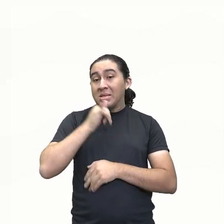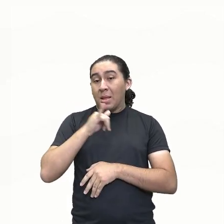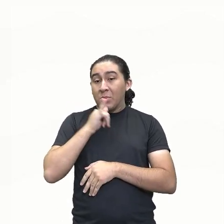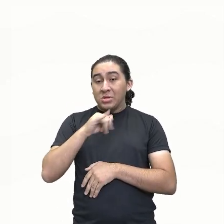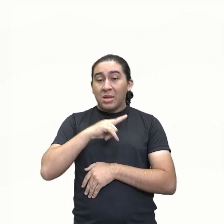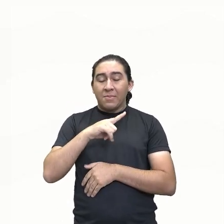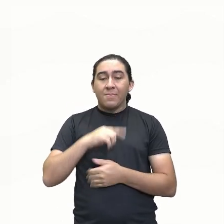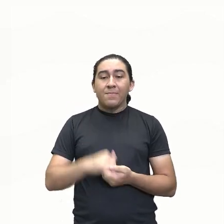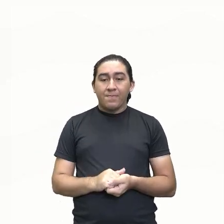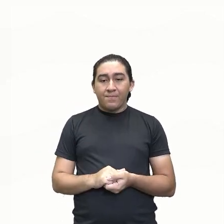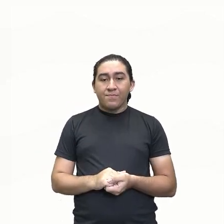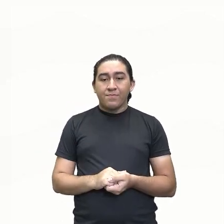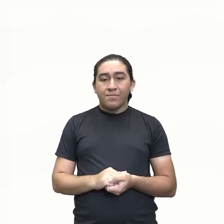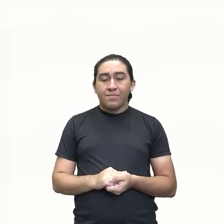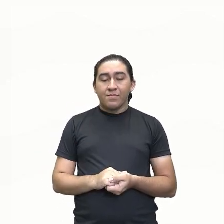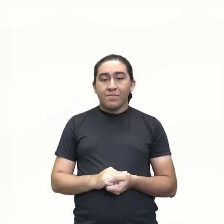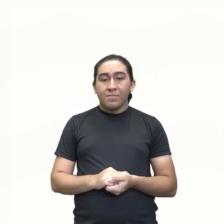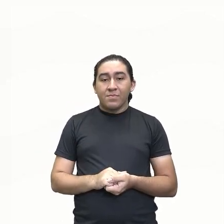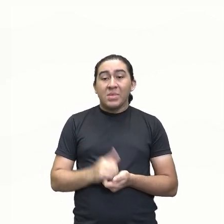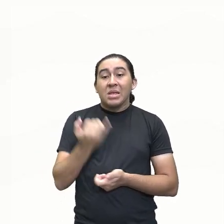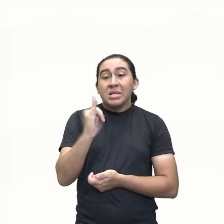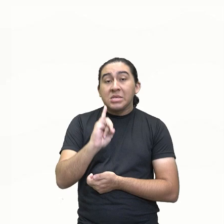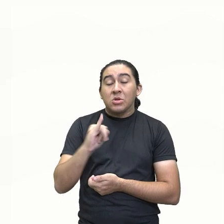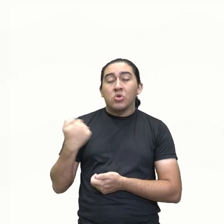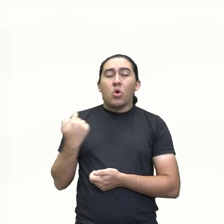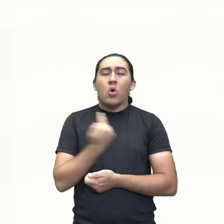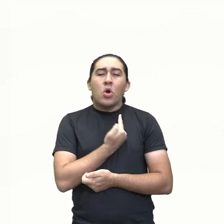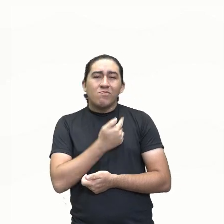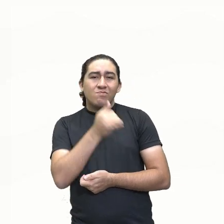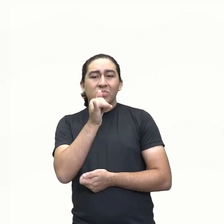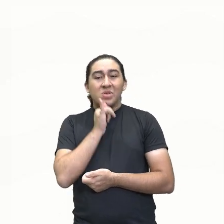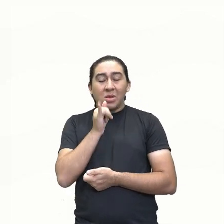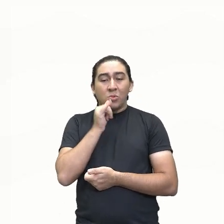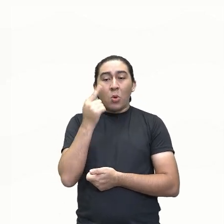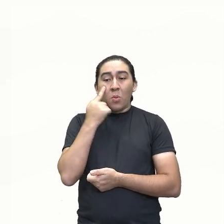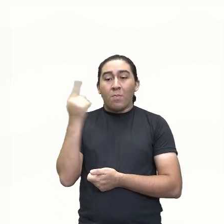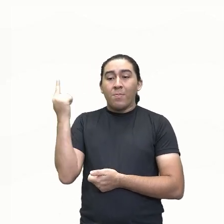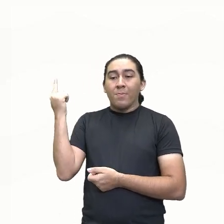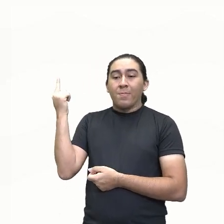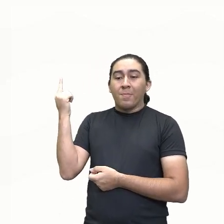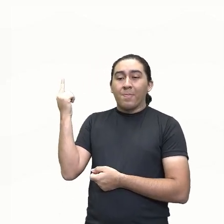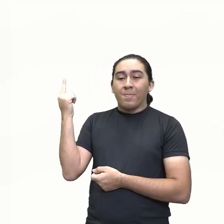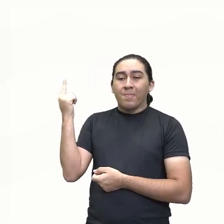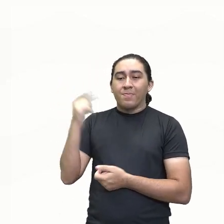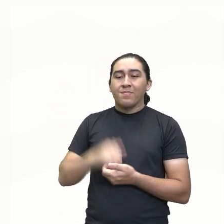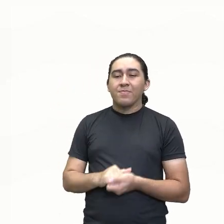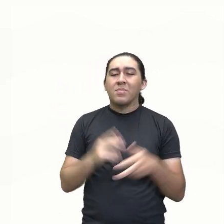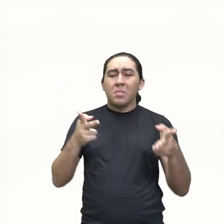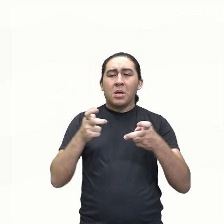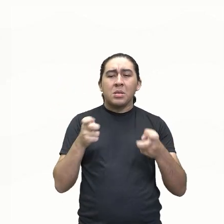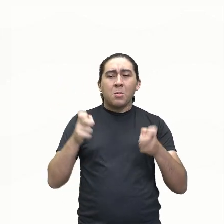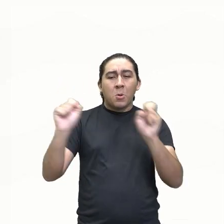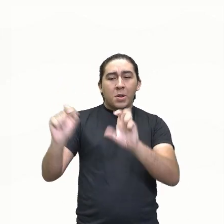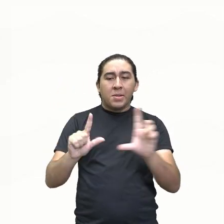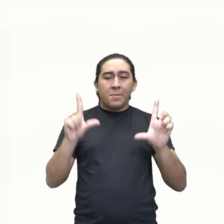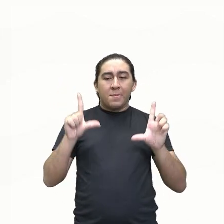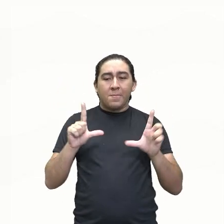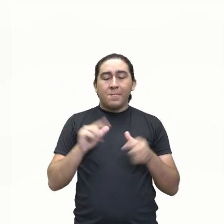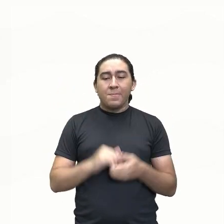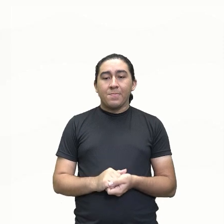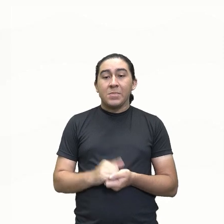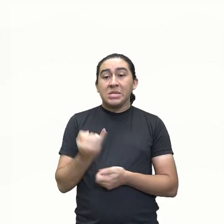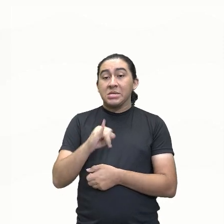temos aí, ó, quando nós temos isso aqui. Observem na nossa cartela.